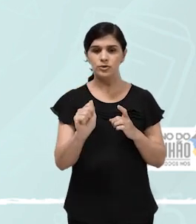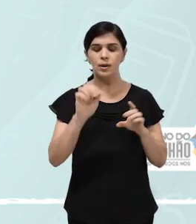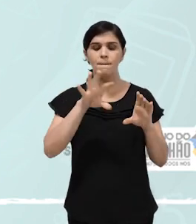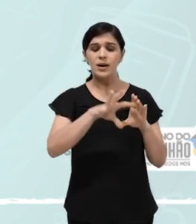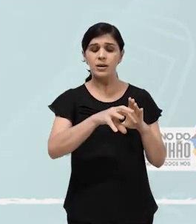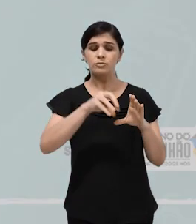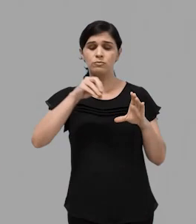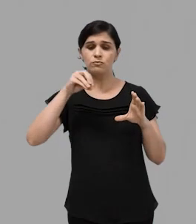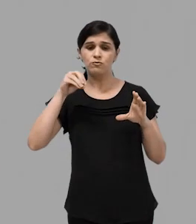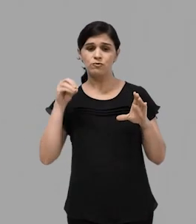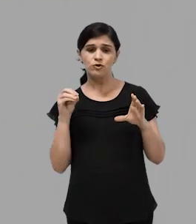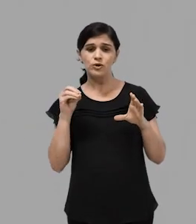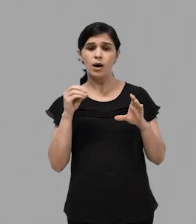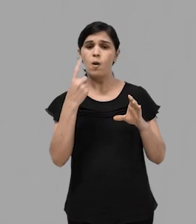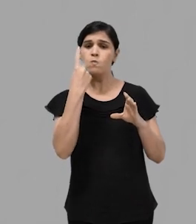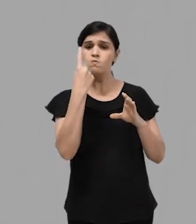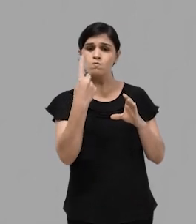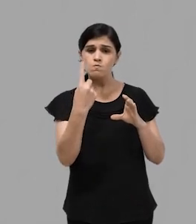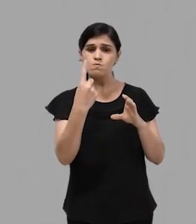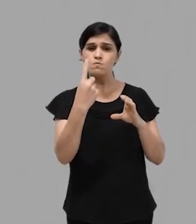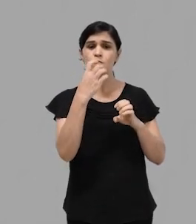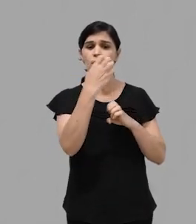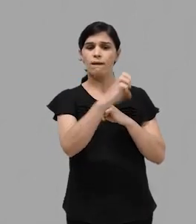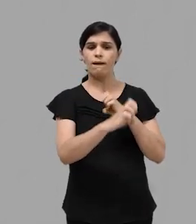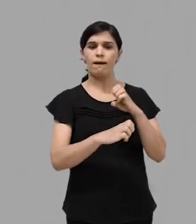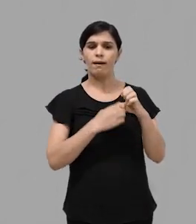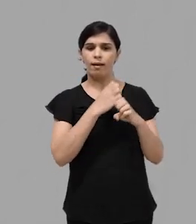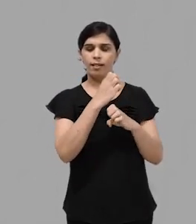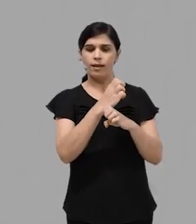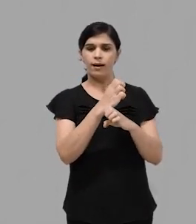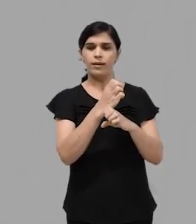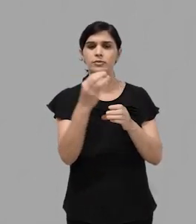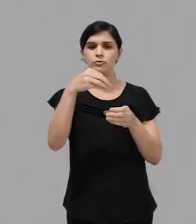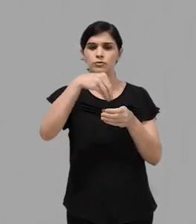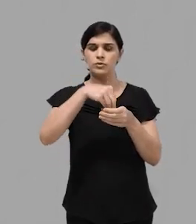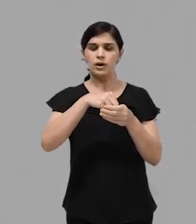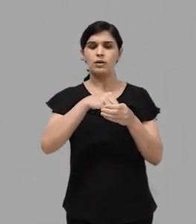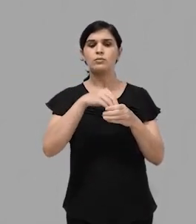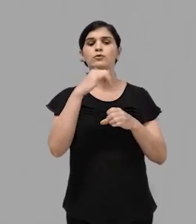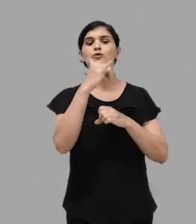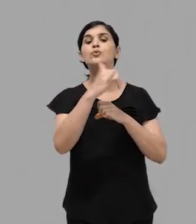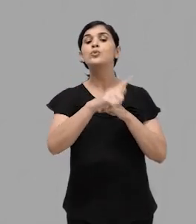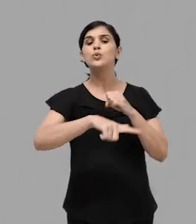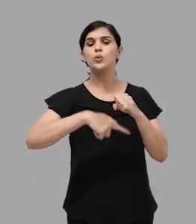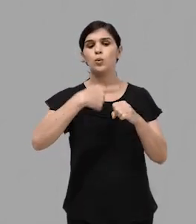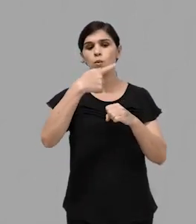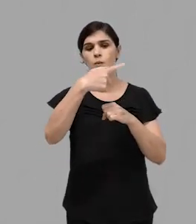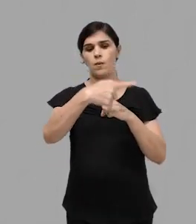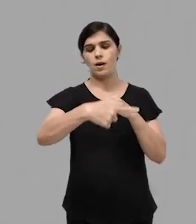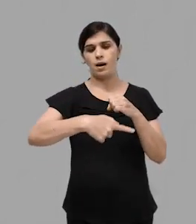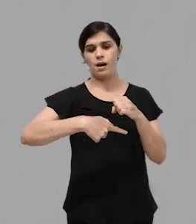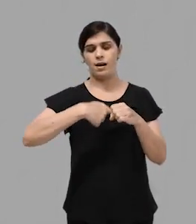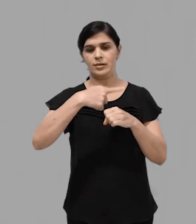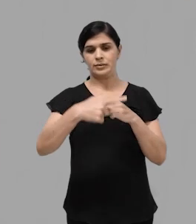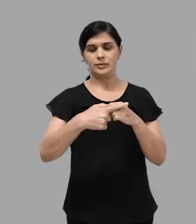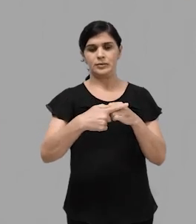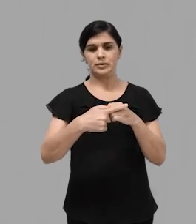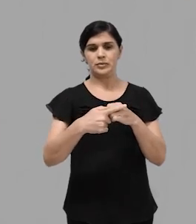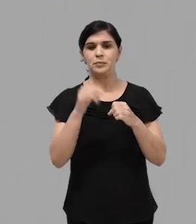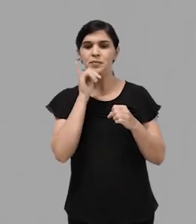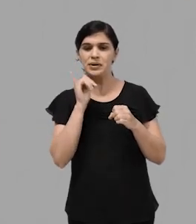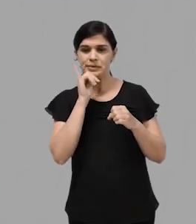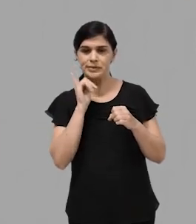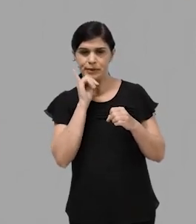um elétron do átomo. Quando a gente retira um elétron, o átomo que antes estava no estado gasoso,